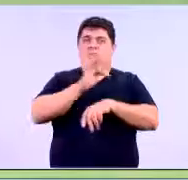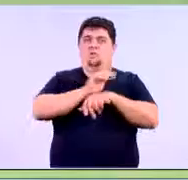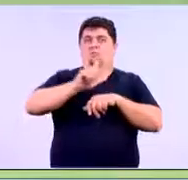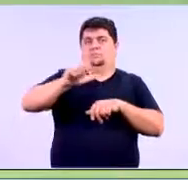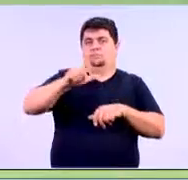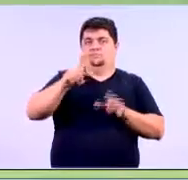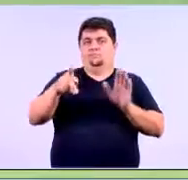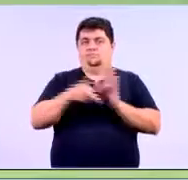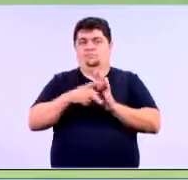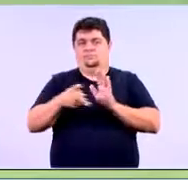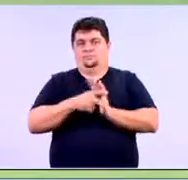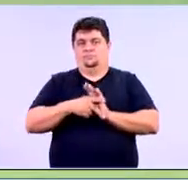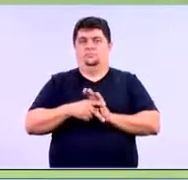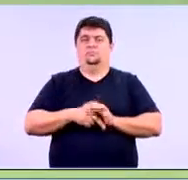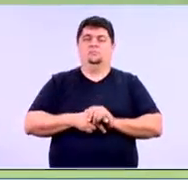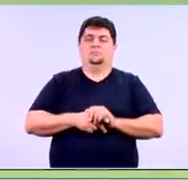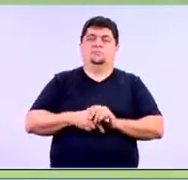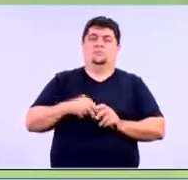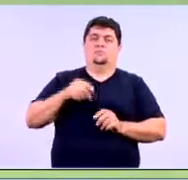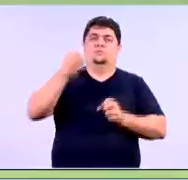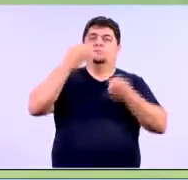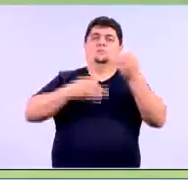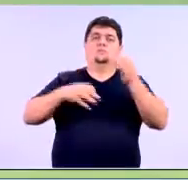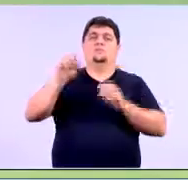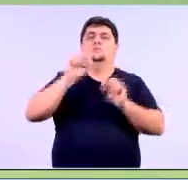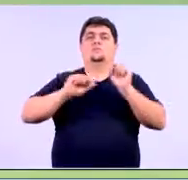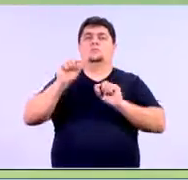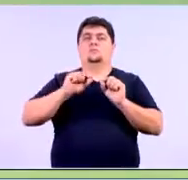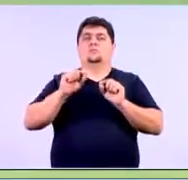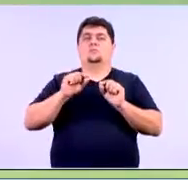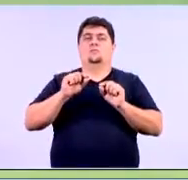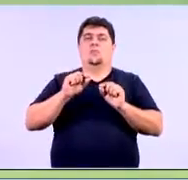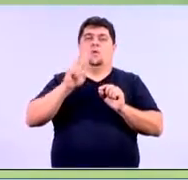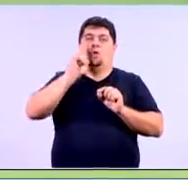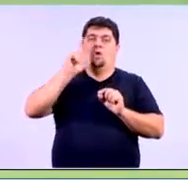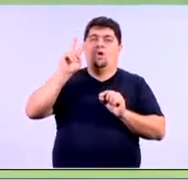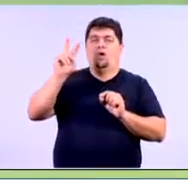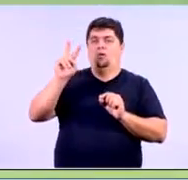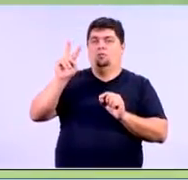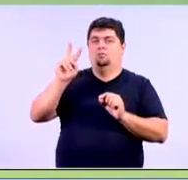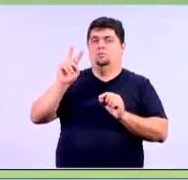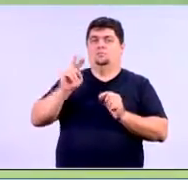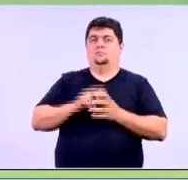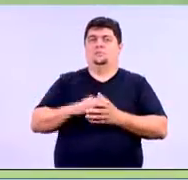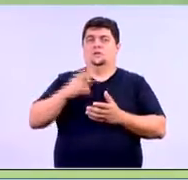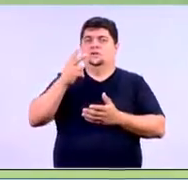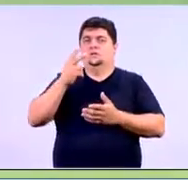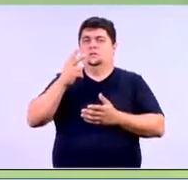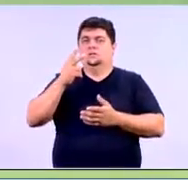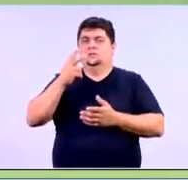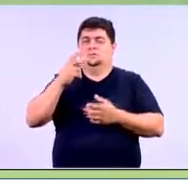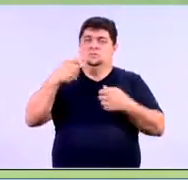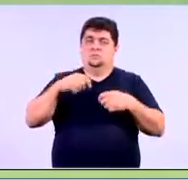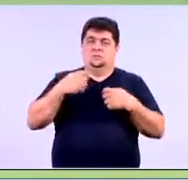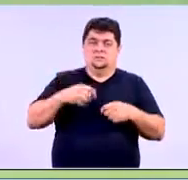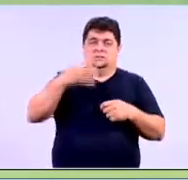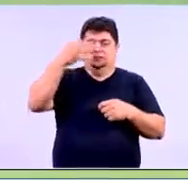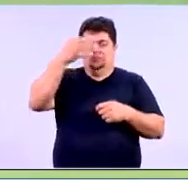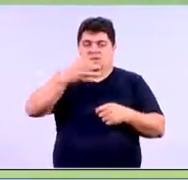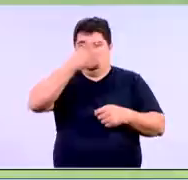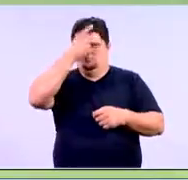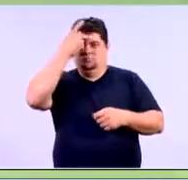Federal, e ele diz o seguinte: acompanhe aí no quadro com o professor. Sem prejuízo de outras